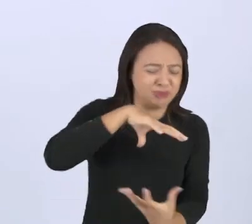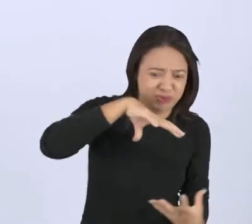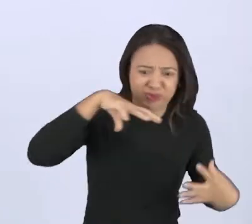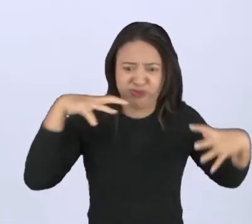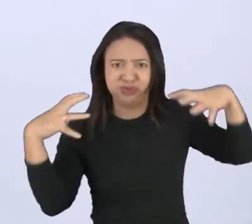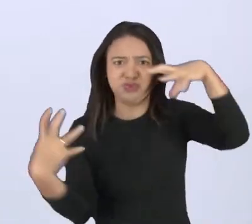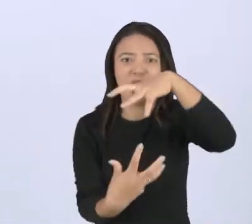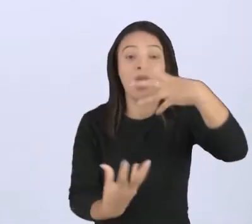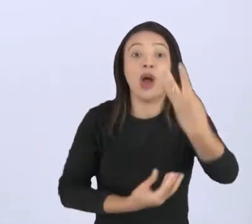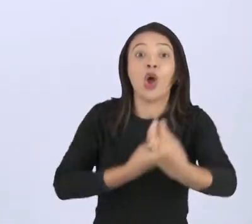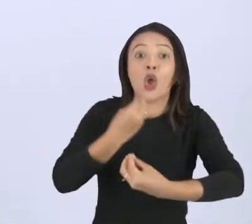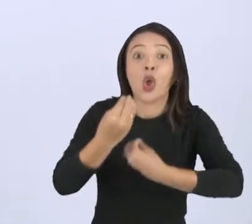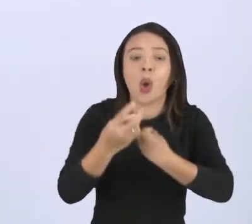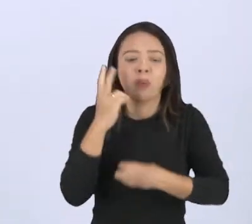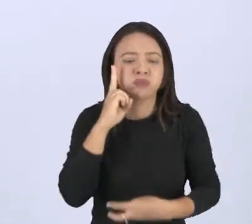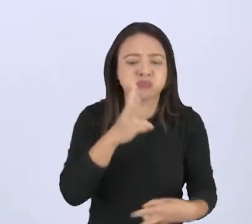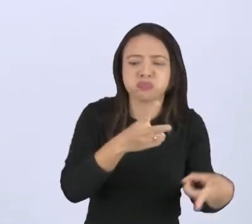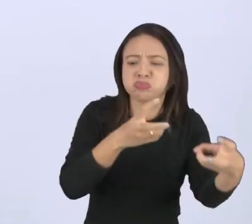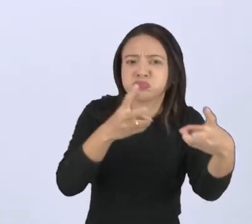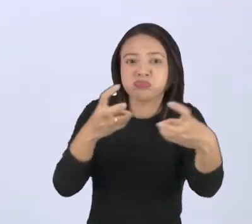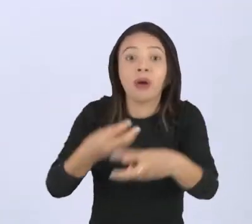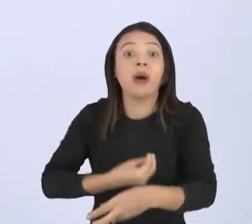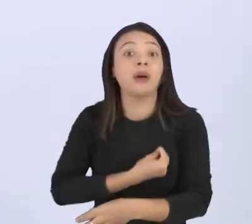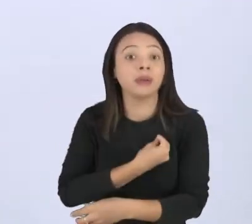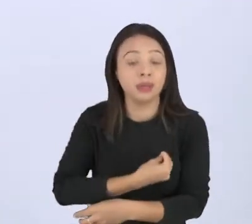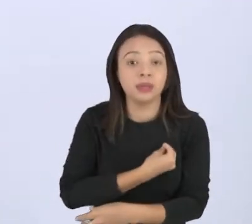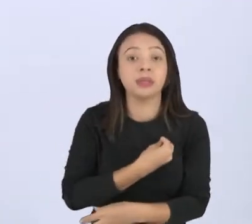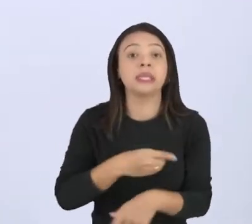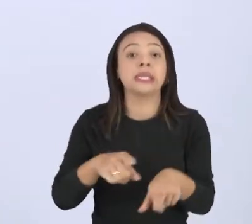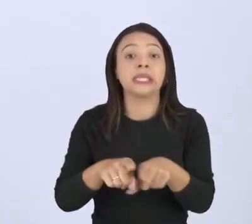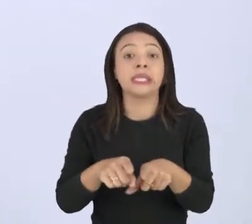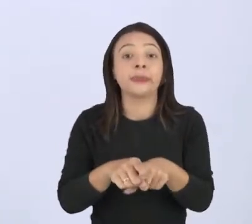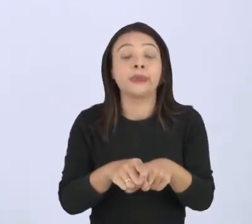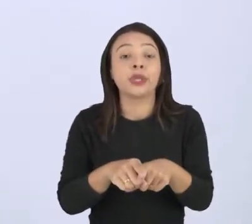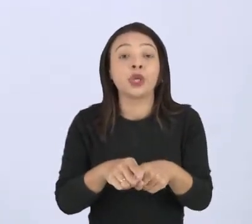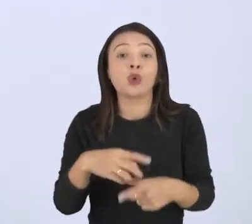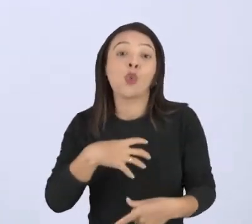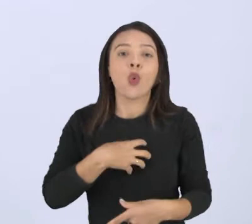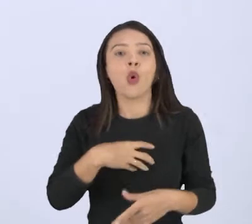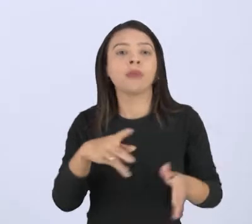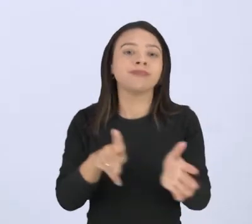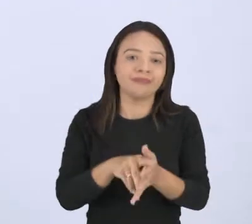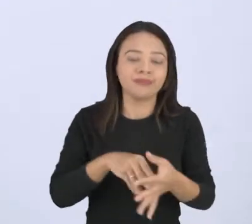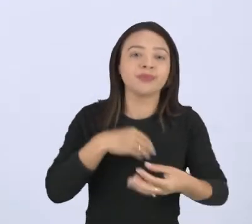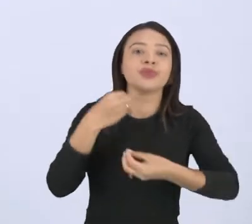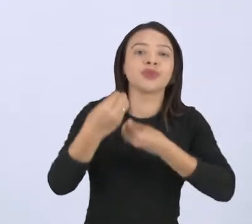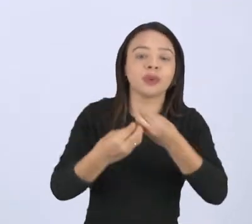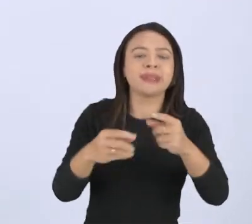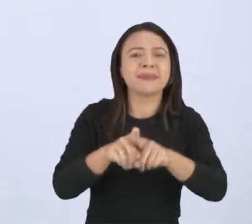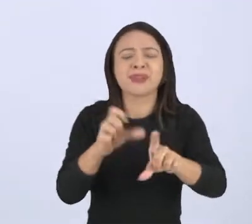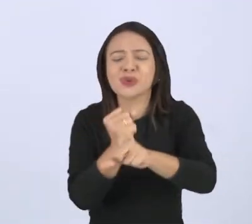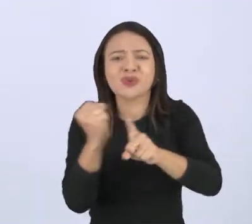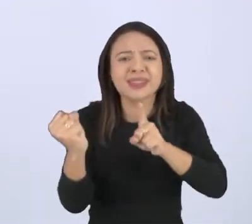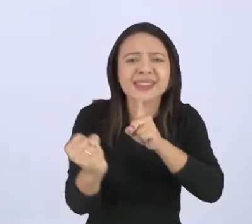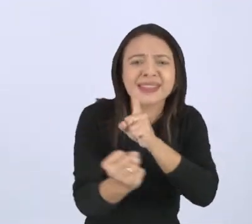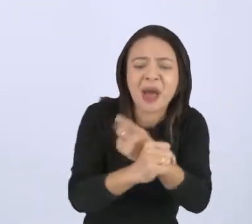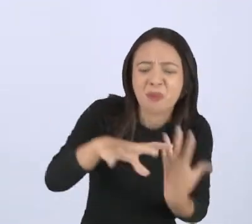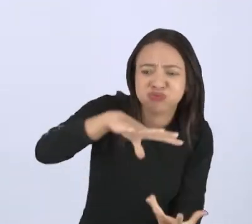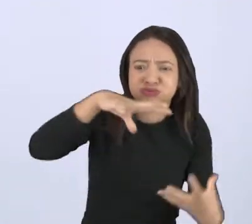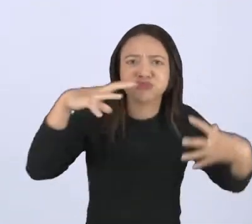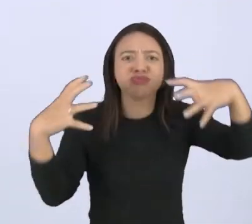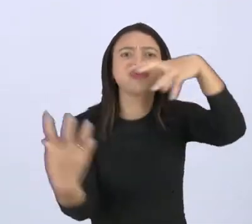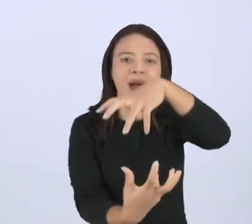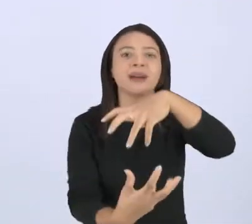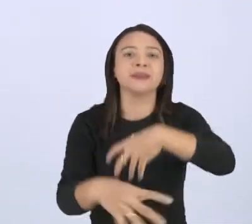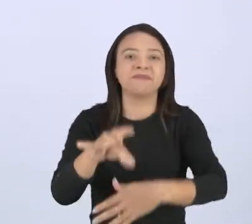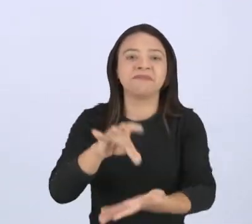totalmente o modo de se ver a vida e de como se comportar. Mudou de um certo modo a sociedade por inteiro.